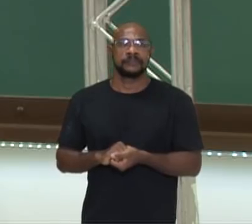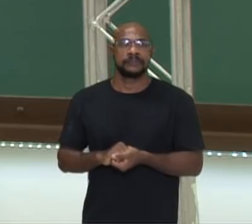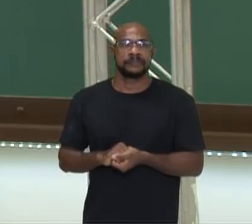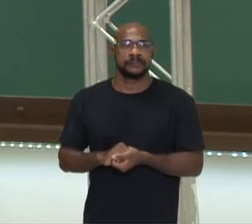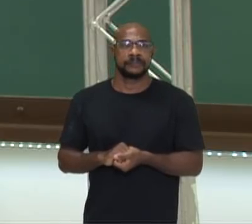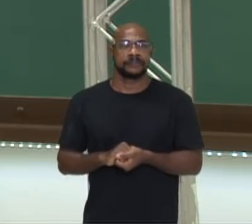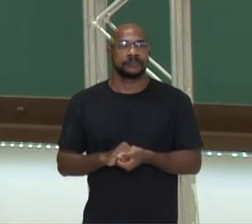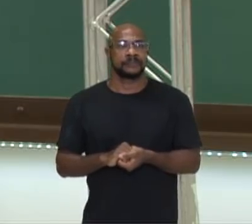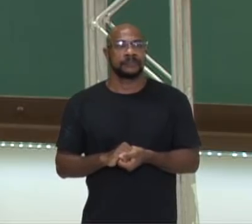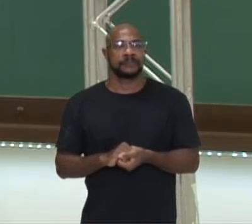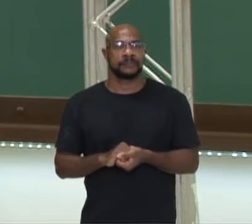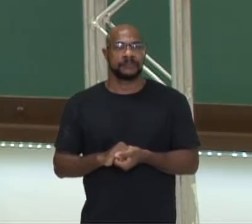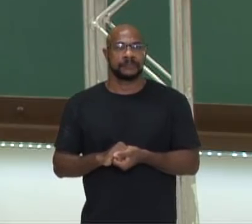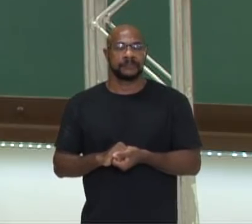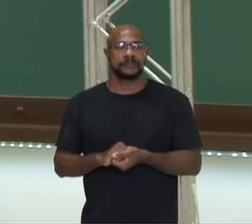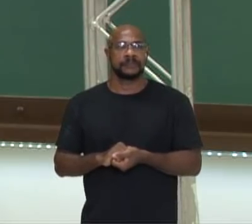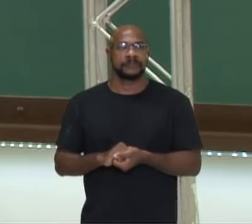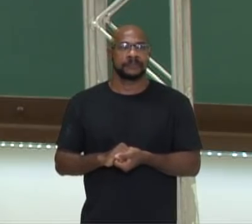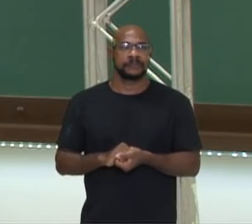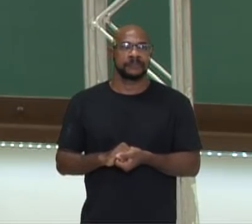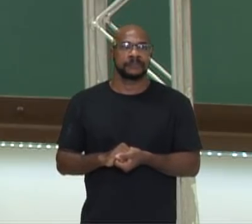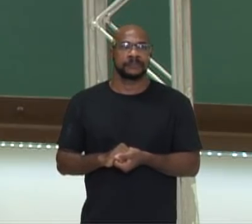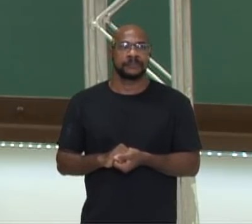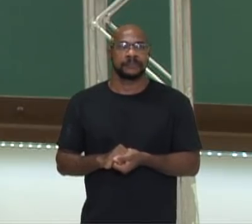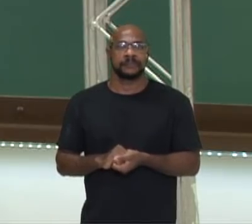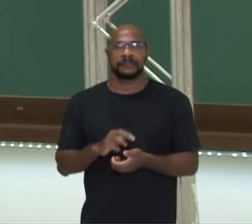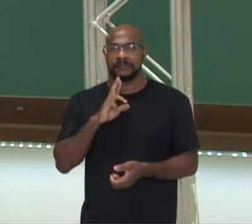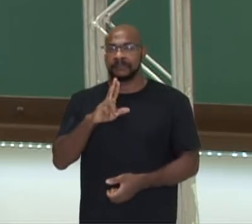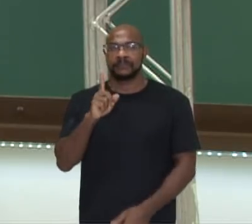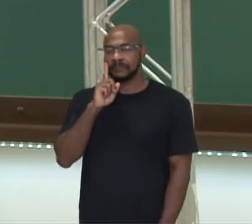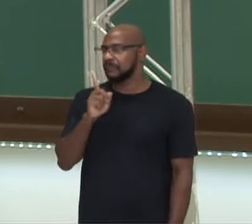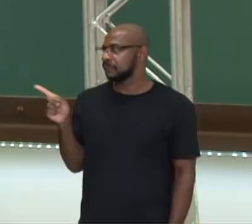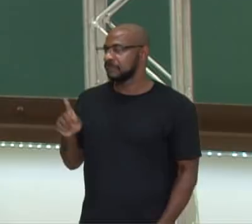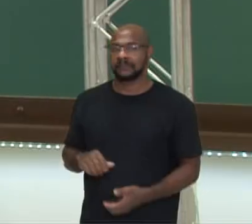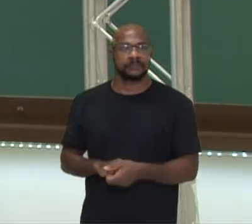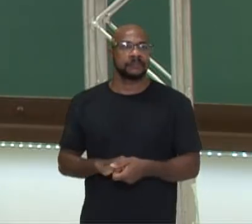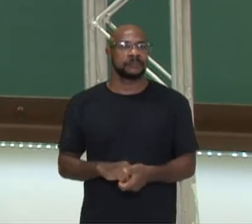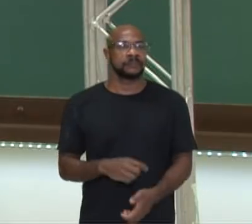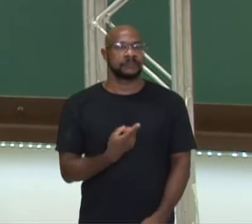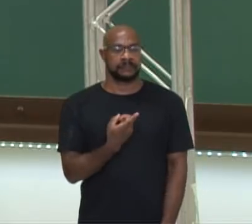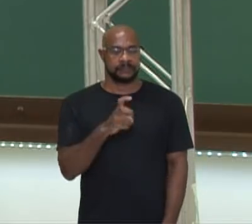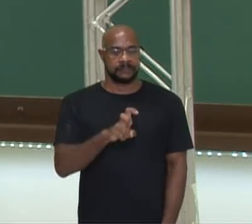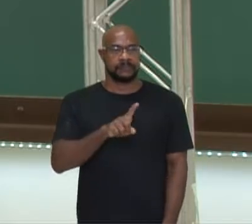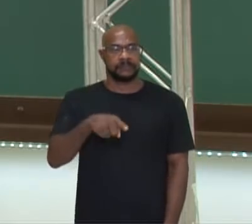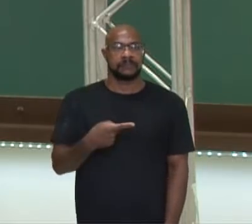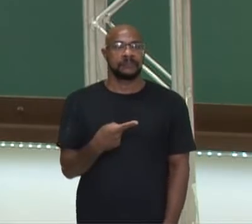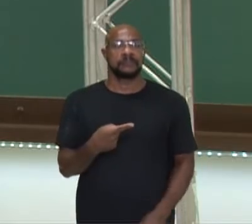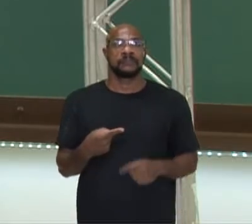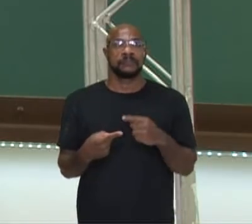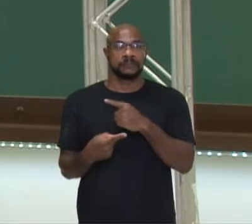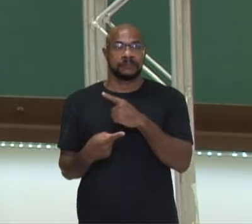3, 10. Mais 5, 15. Só que a altura é 16 metros.